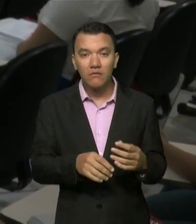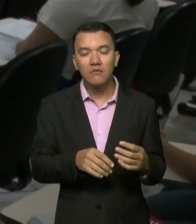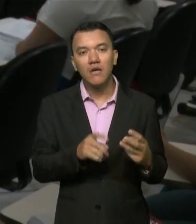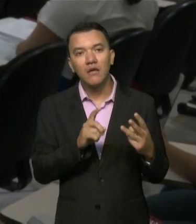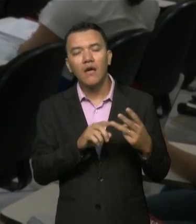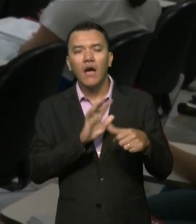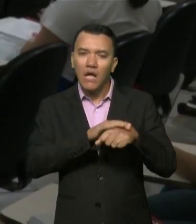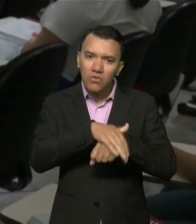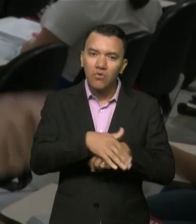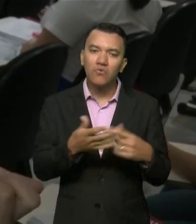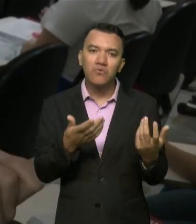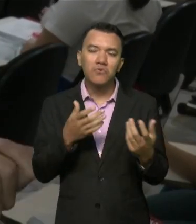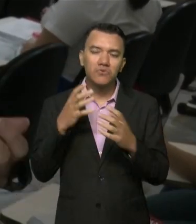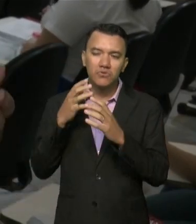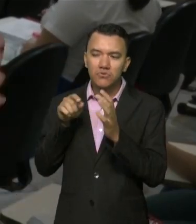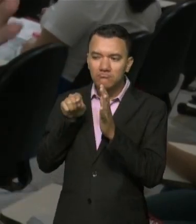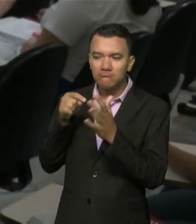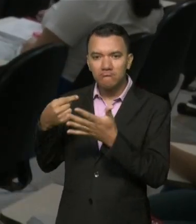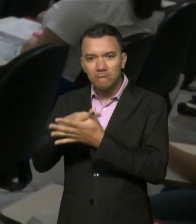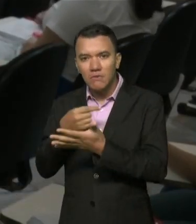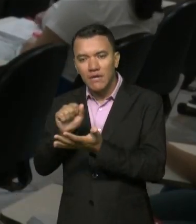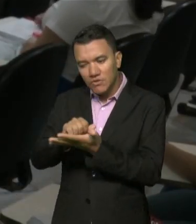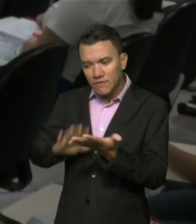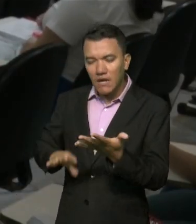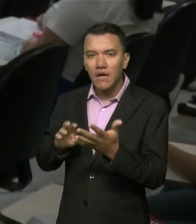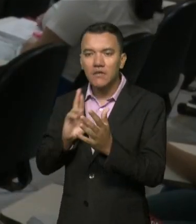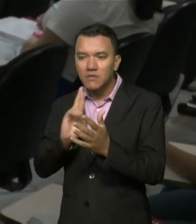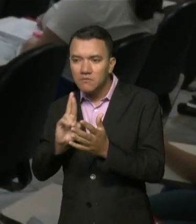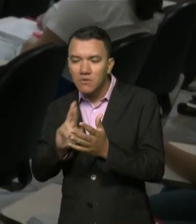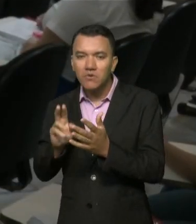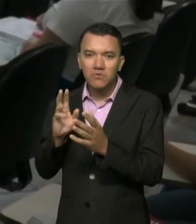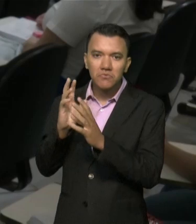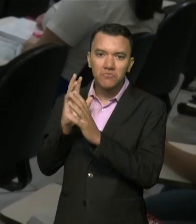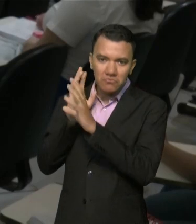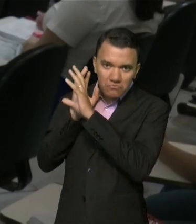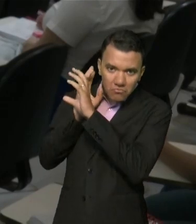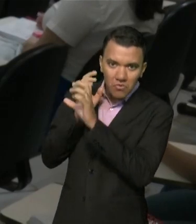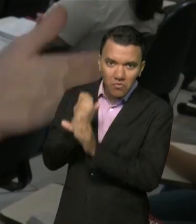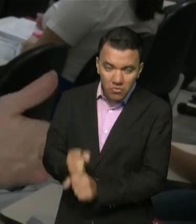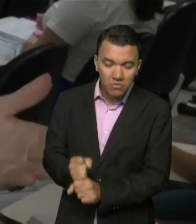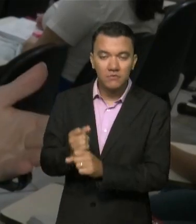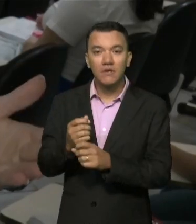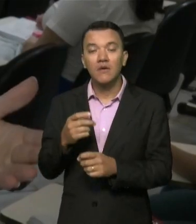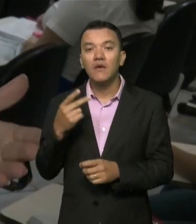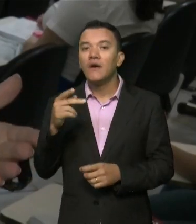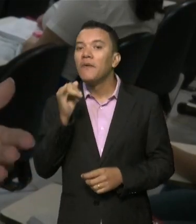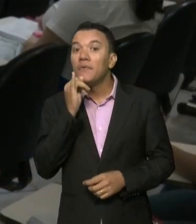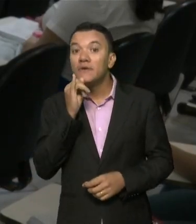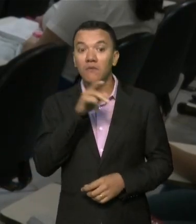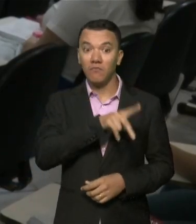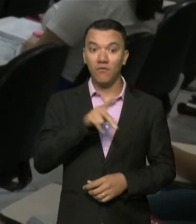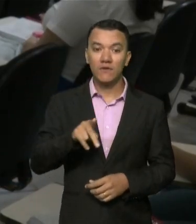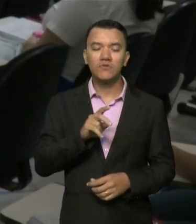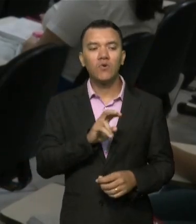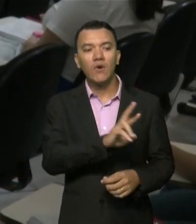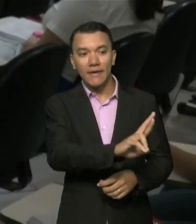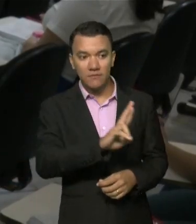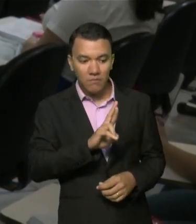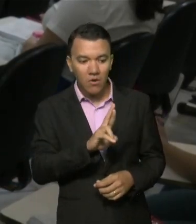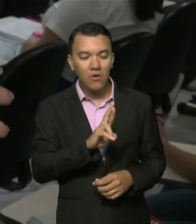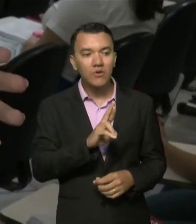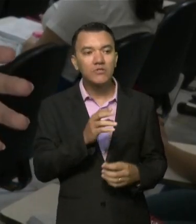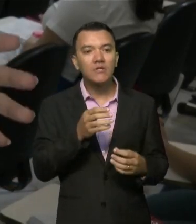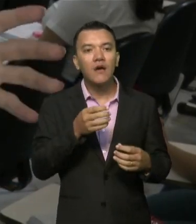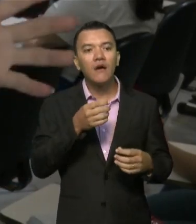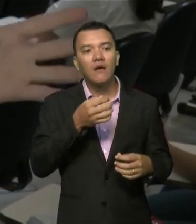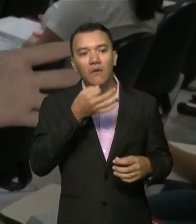questão, faço resolução comentada, né? Vejo as soluções de professores para ter um norte